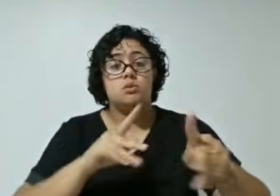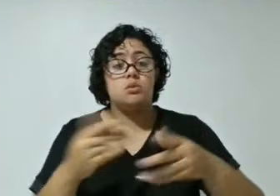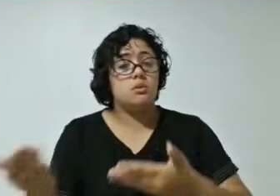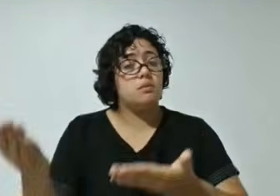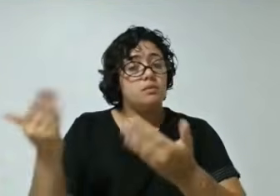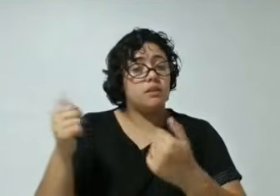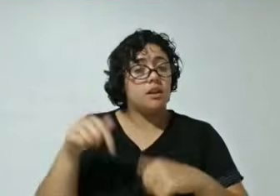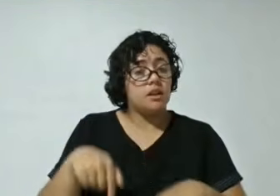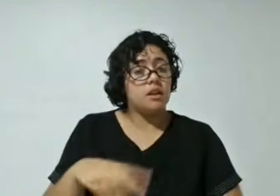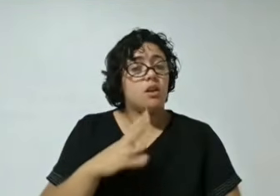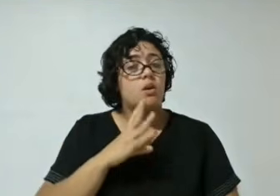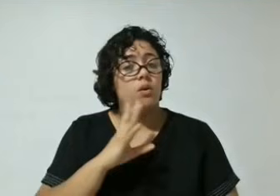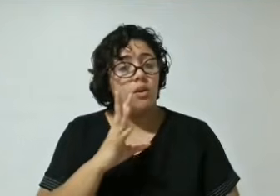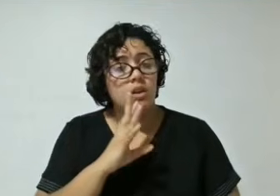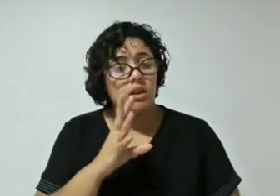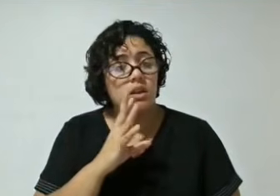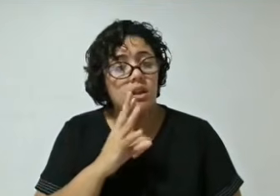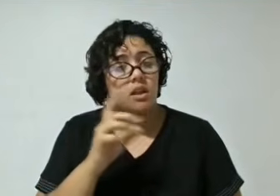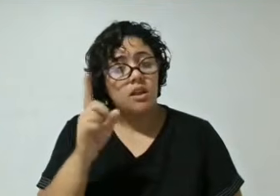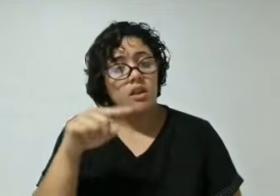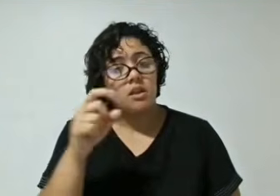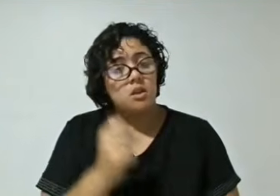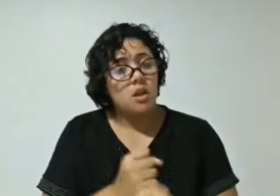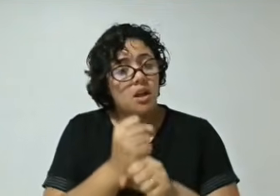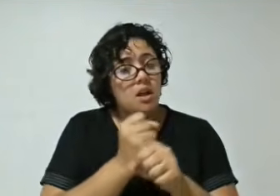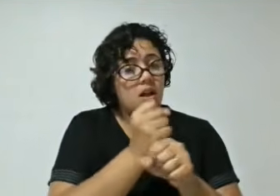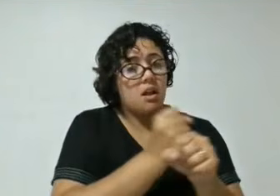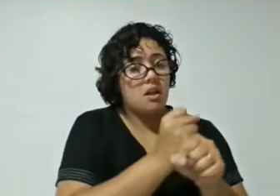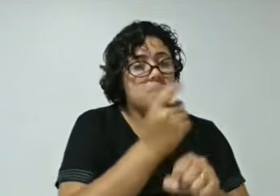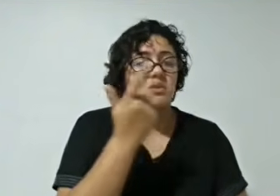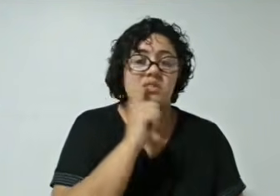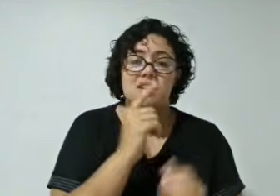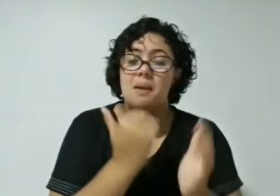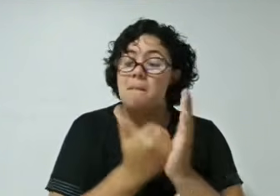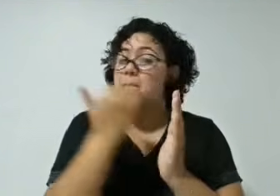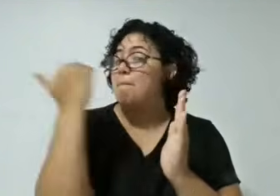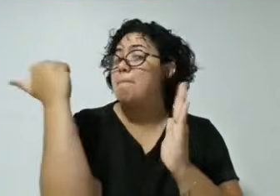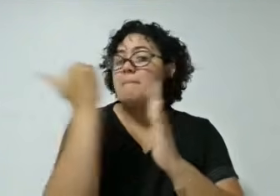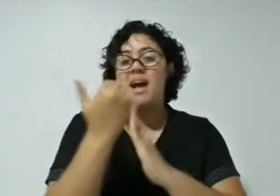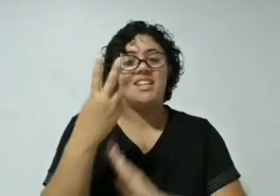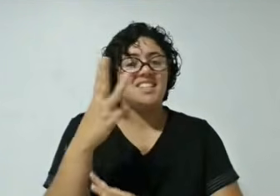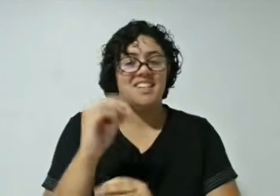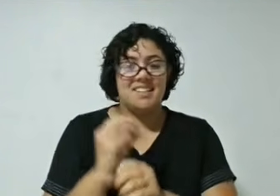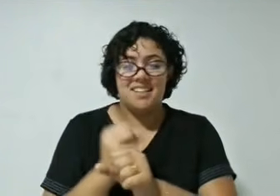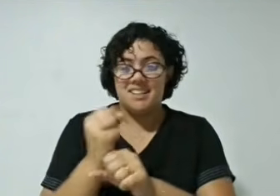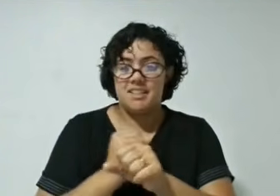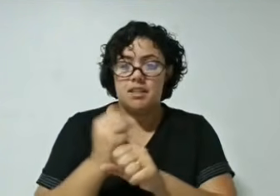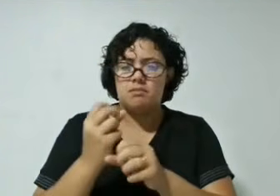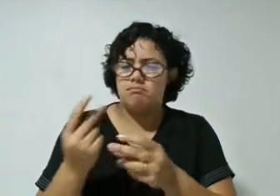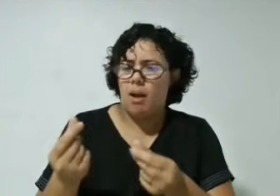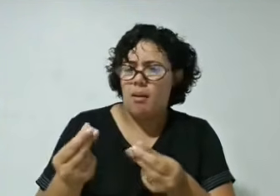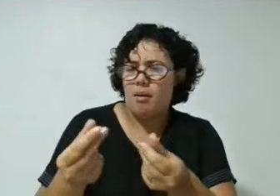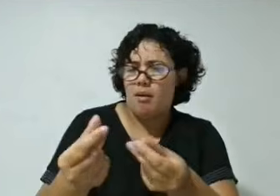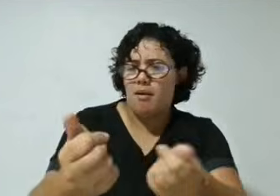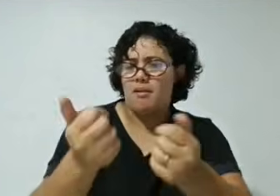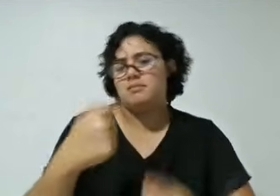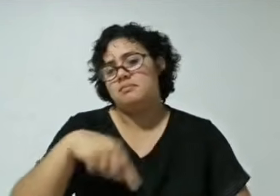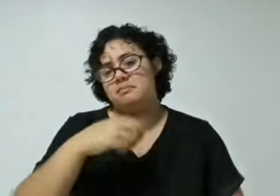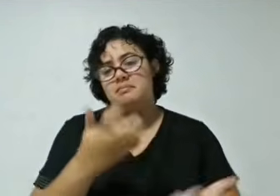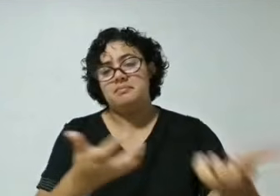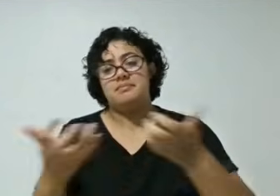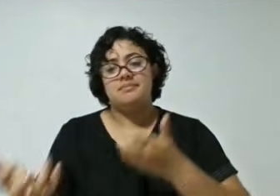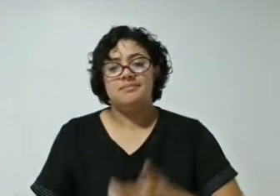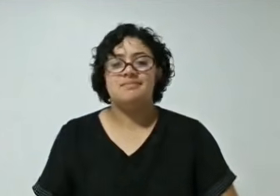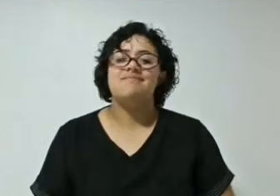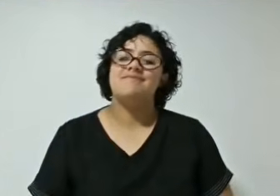que ele perdure por pelo menos mais 30 anos, né? A gente quer que ele dure muito mais do que nós. Com